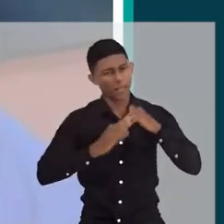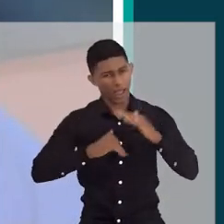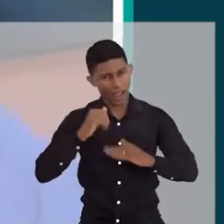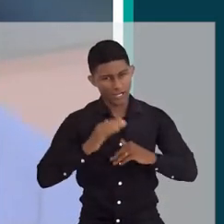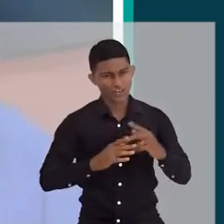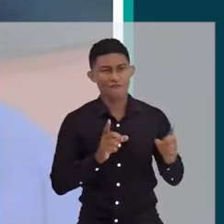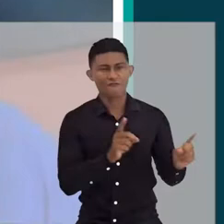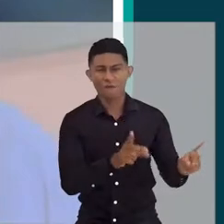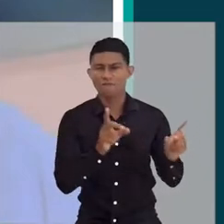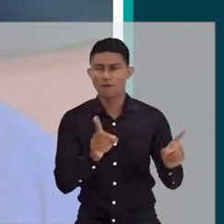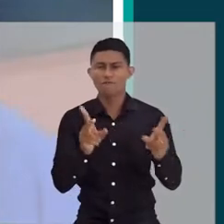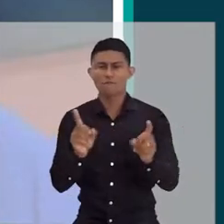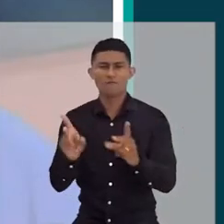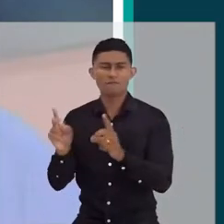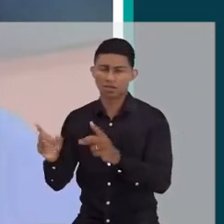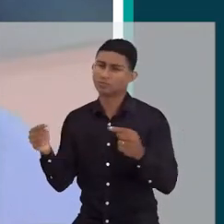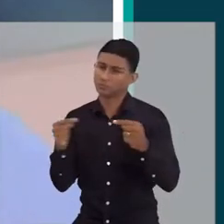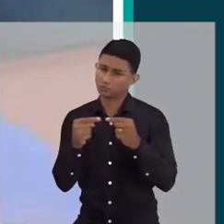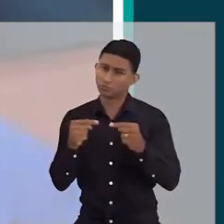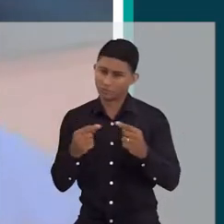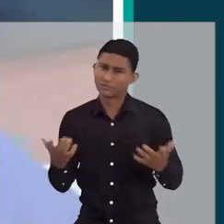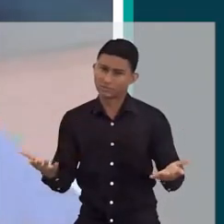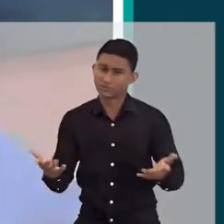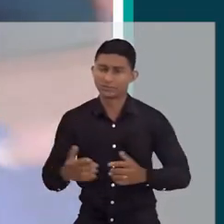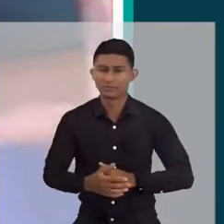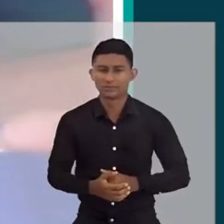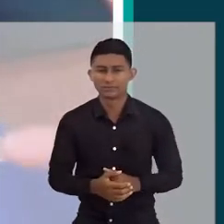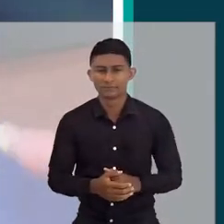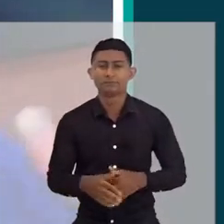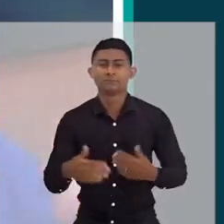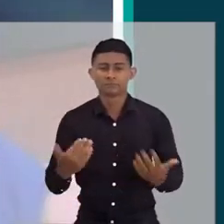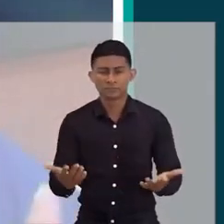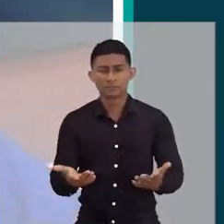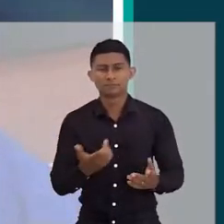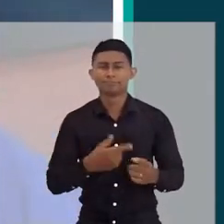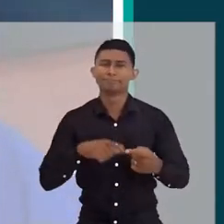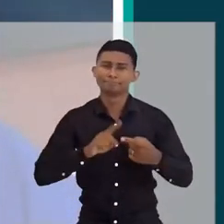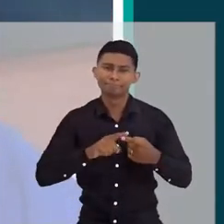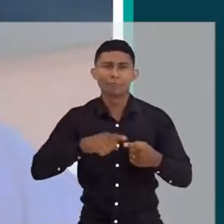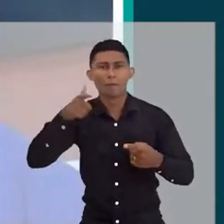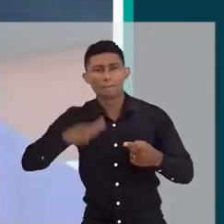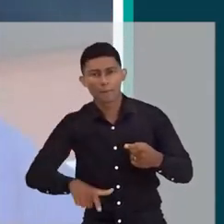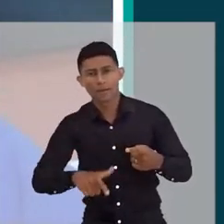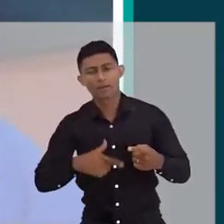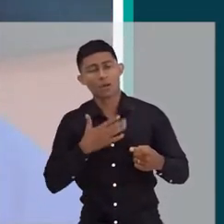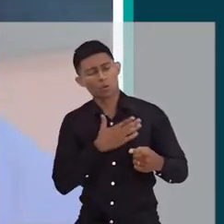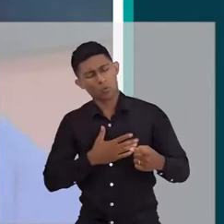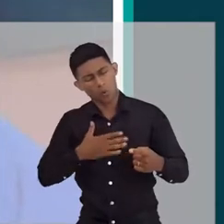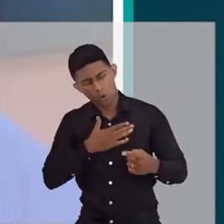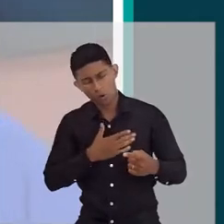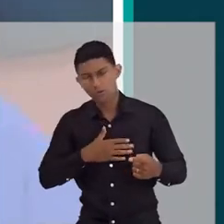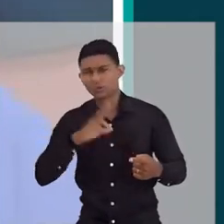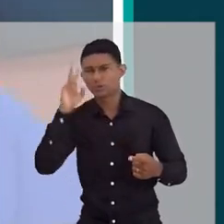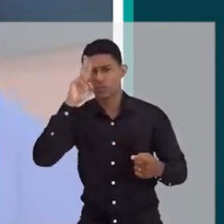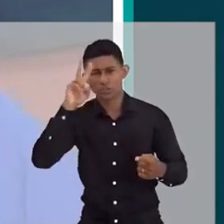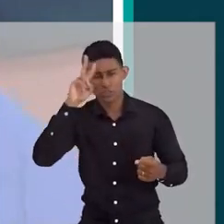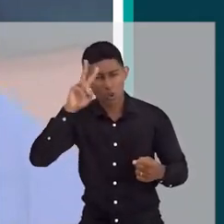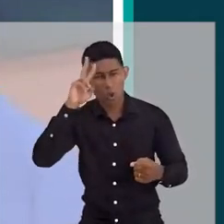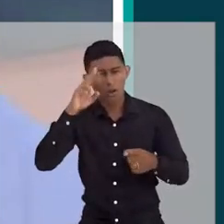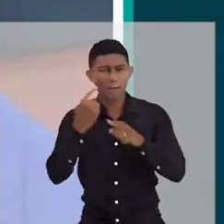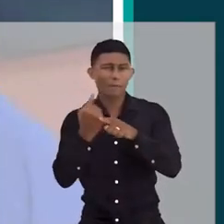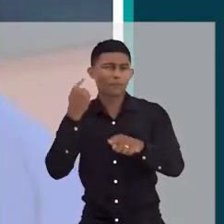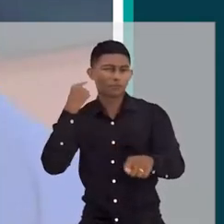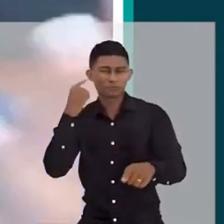desenvolvida, aí soma a gostar, entender e, enfim, estudar